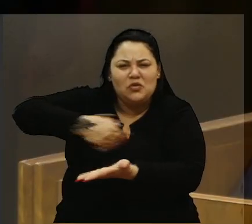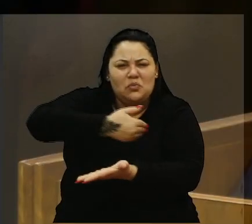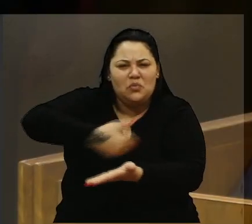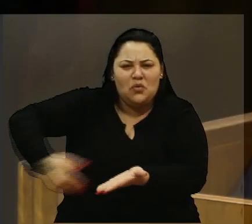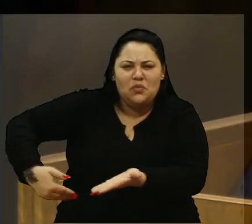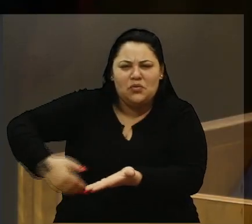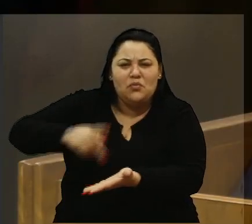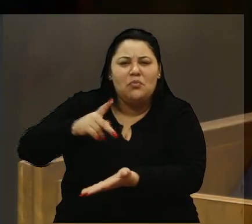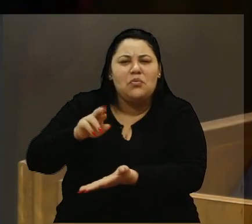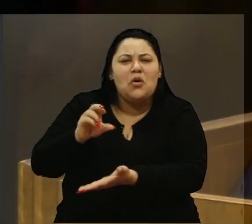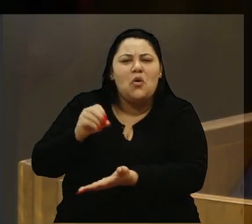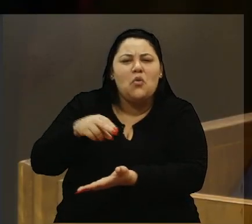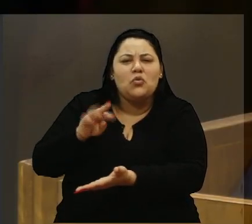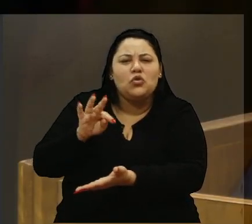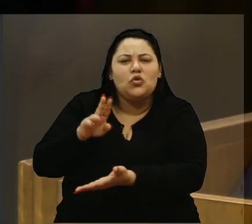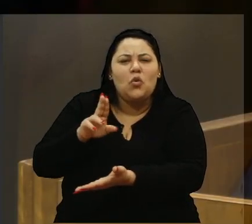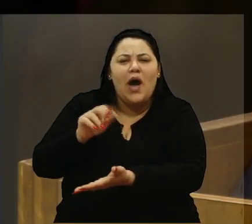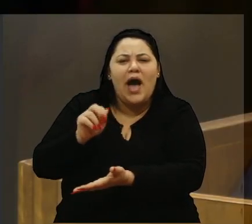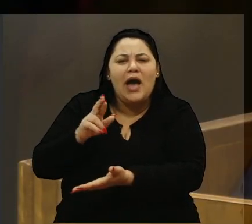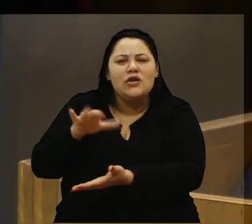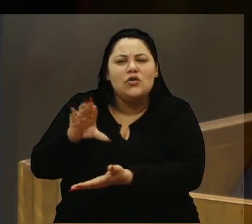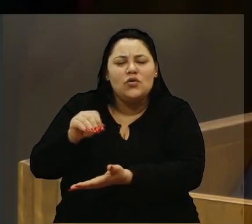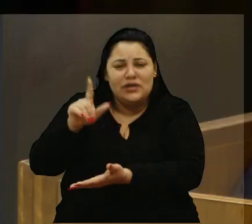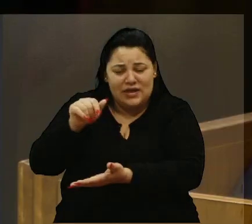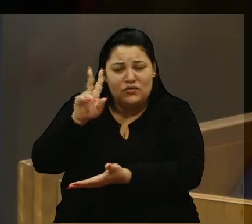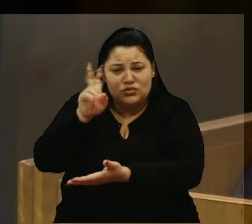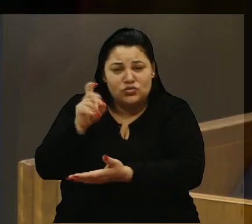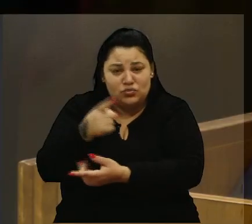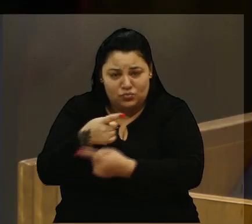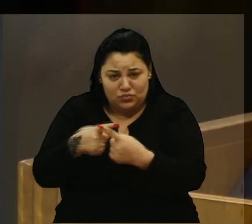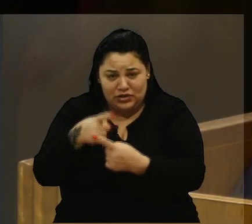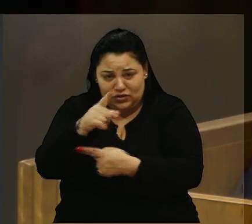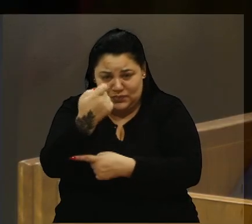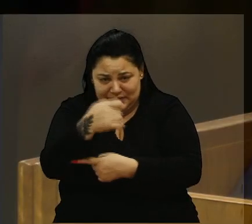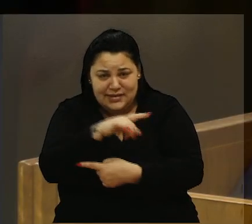assunto fundamental, porque tu tem que ter, vereador,